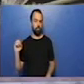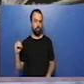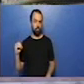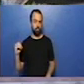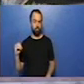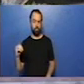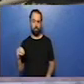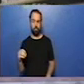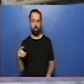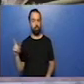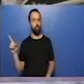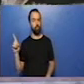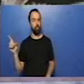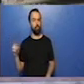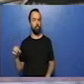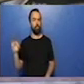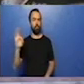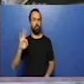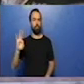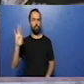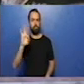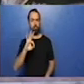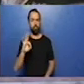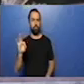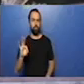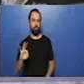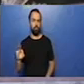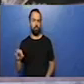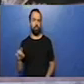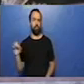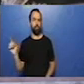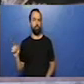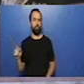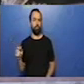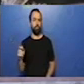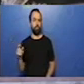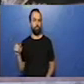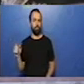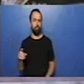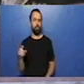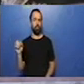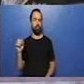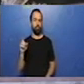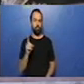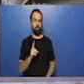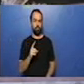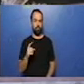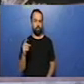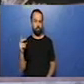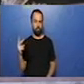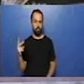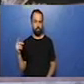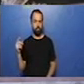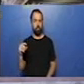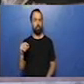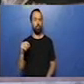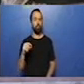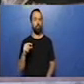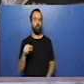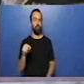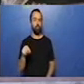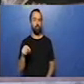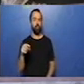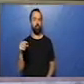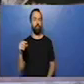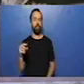2 mosquitos pernilongos, o mosquito prego, que é o transmissor da malária, e o mosquito palha